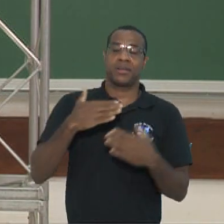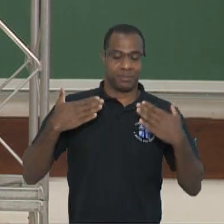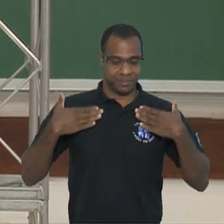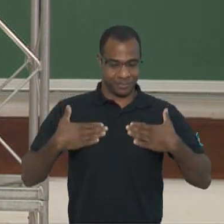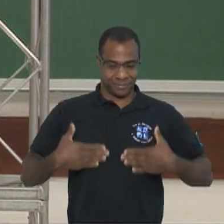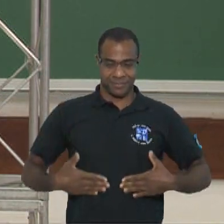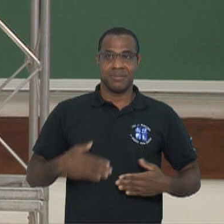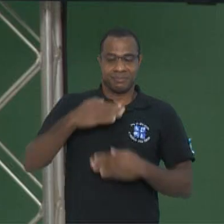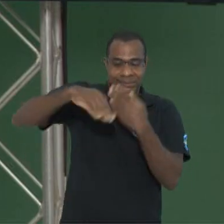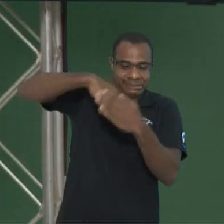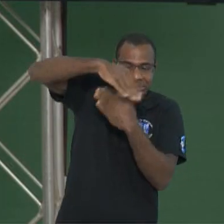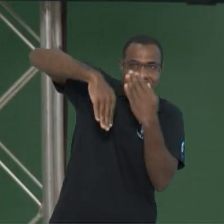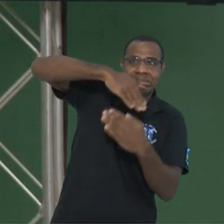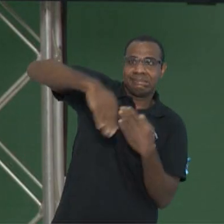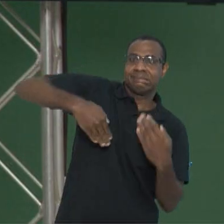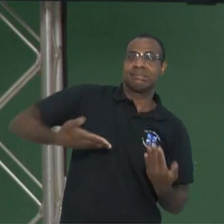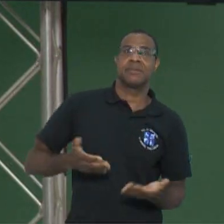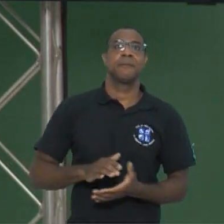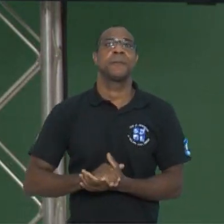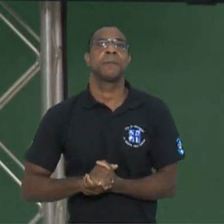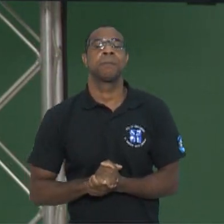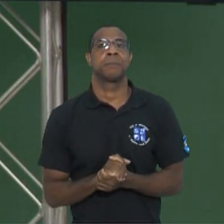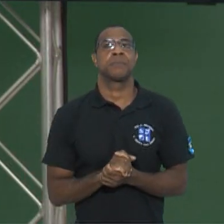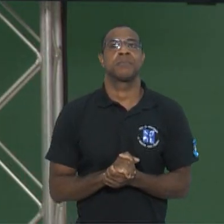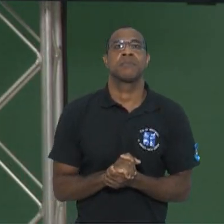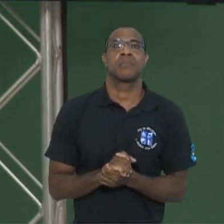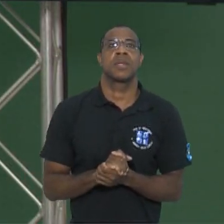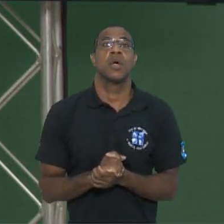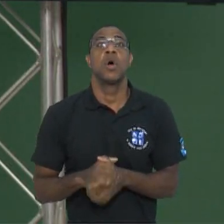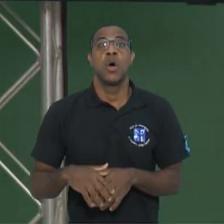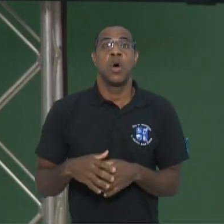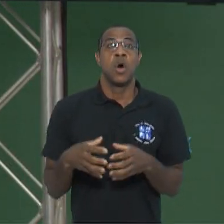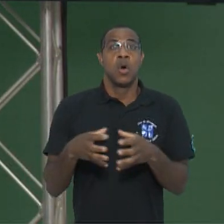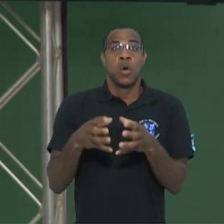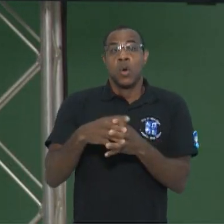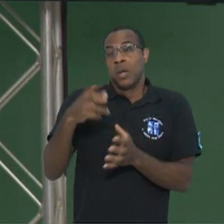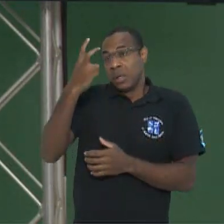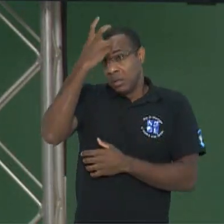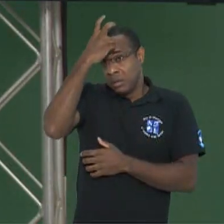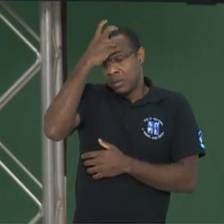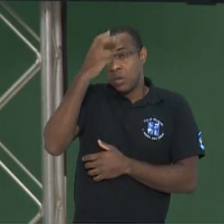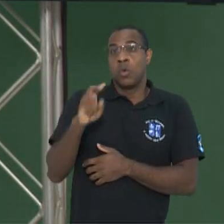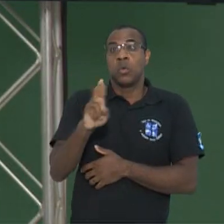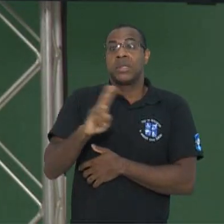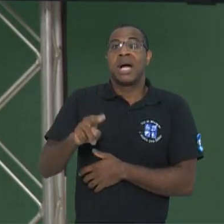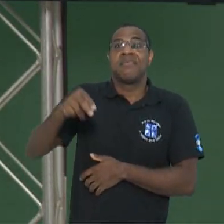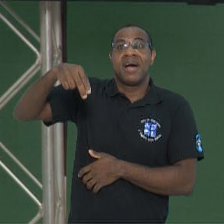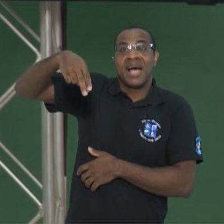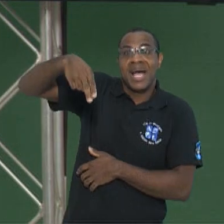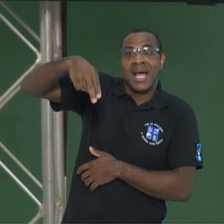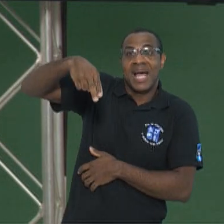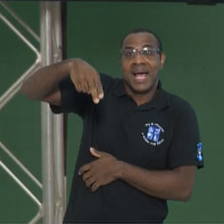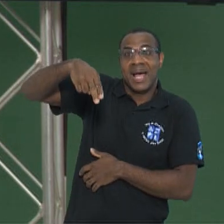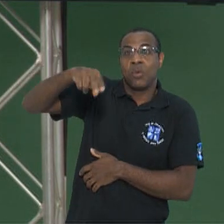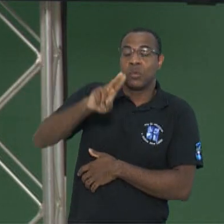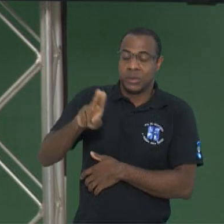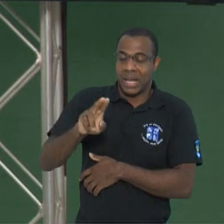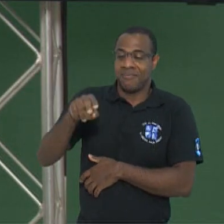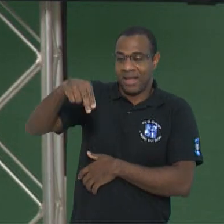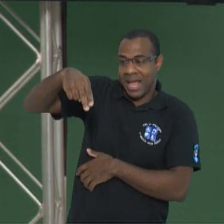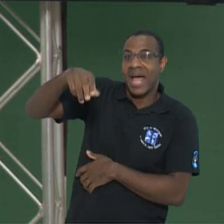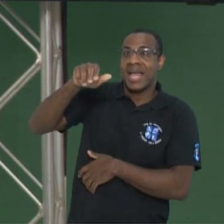era feito o trabalho. Os egípcios, os mumificadores, usavam o natrão, é um produto que existe no